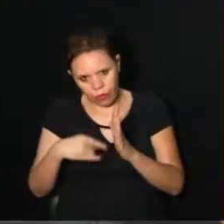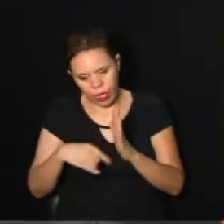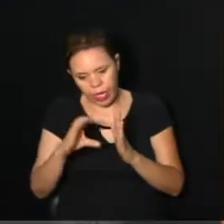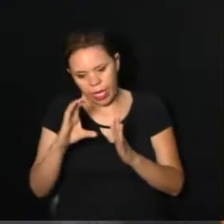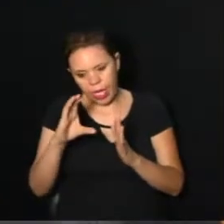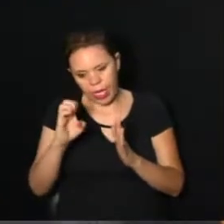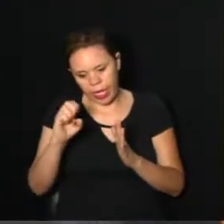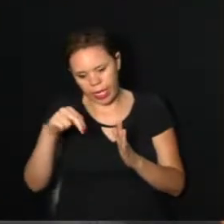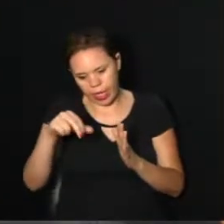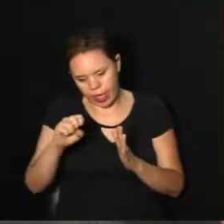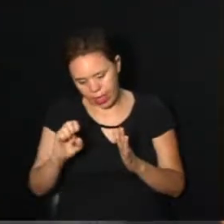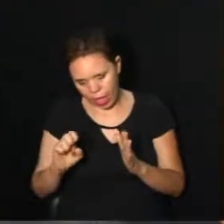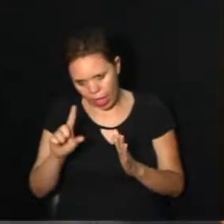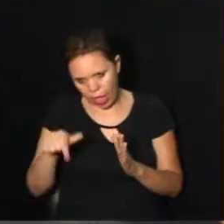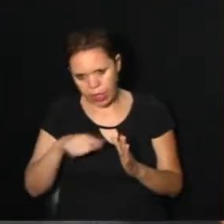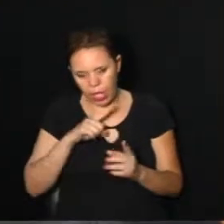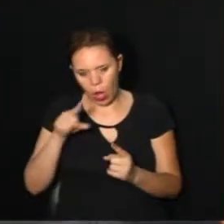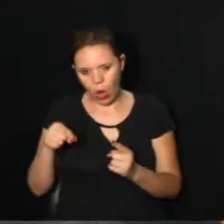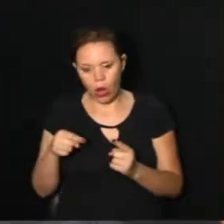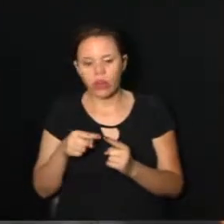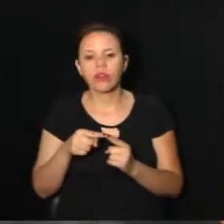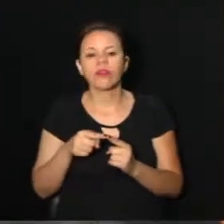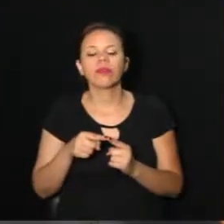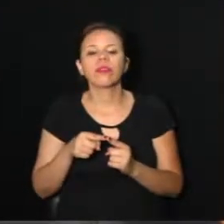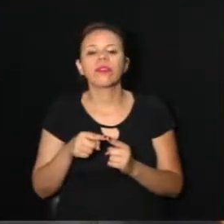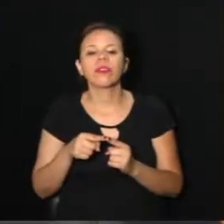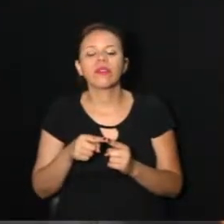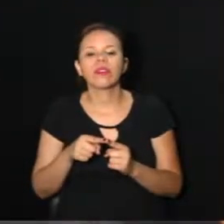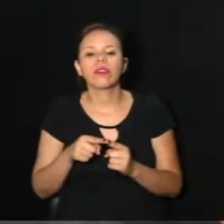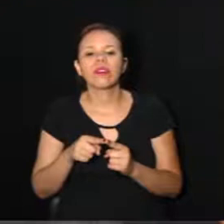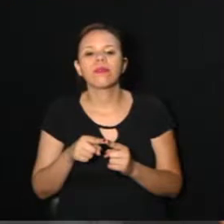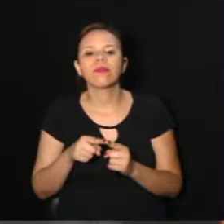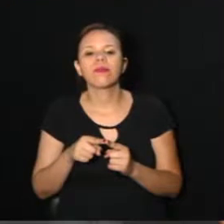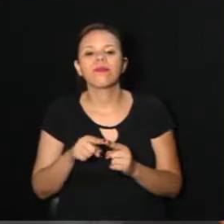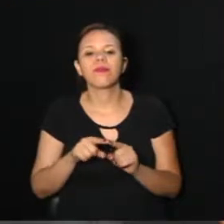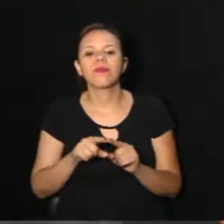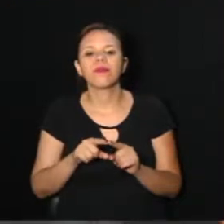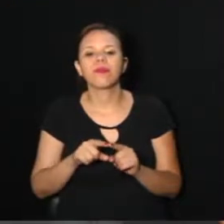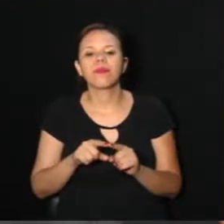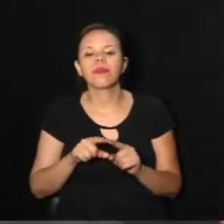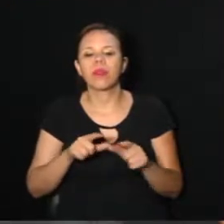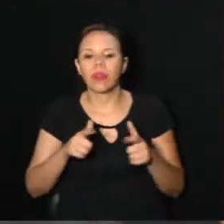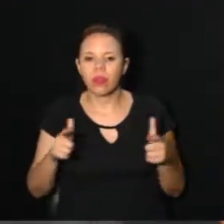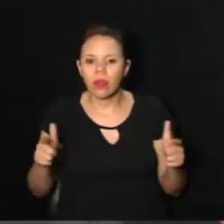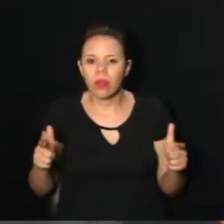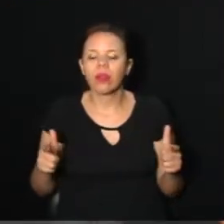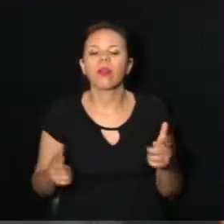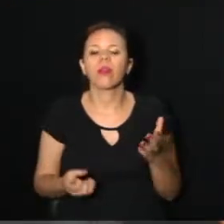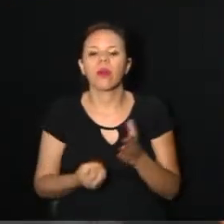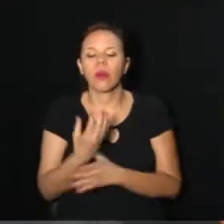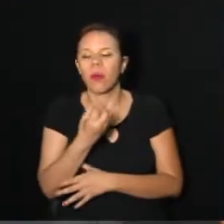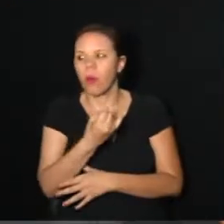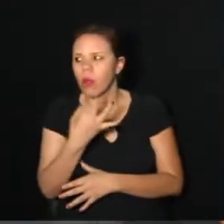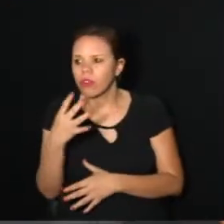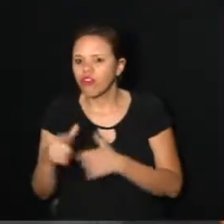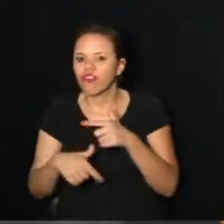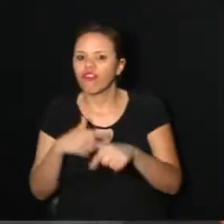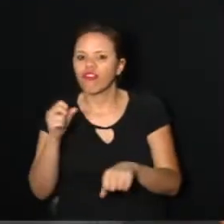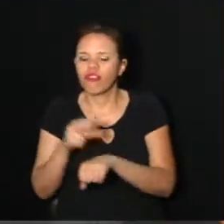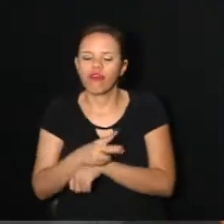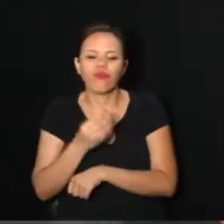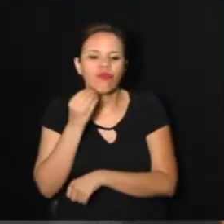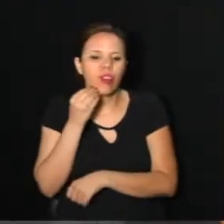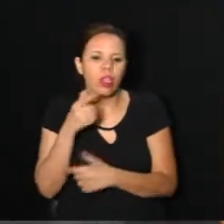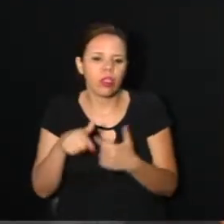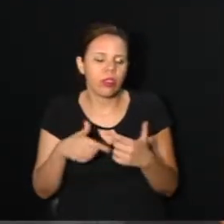objetividade que é aumentar a geração de empregos. Então, essa é uma grande pergunta